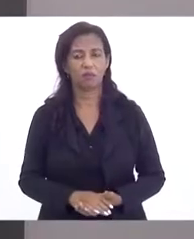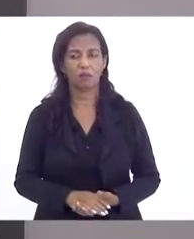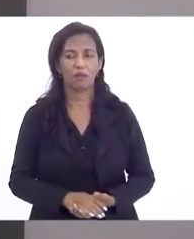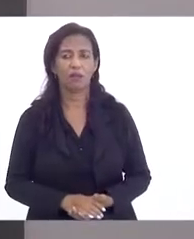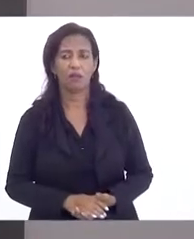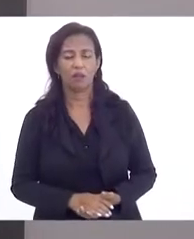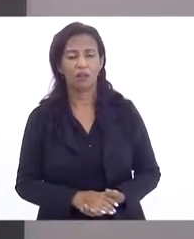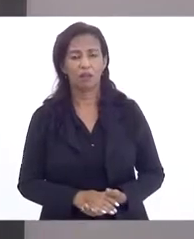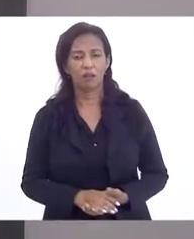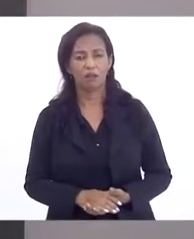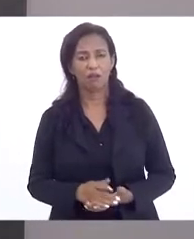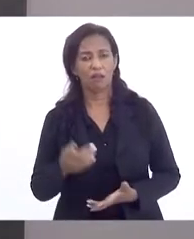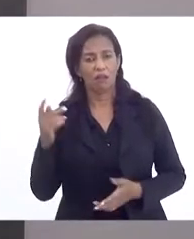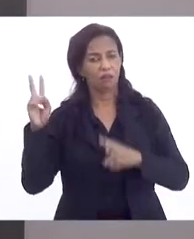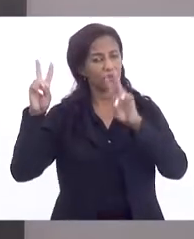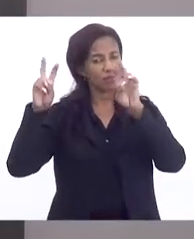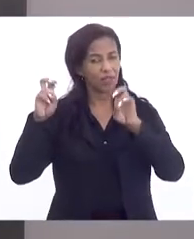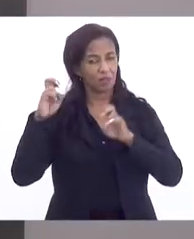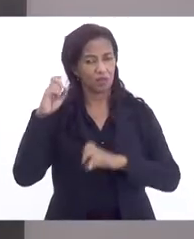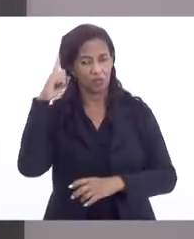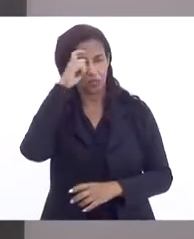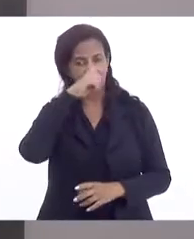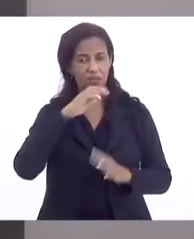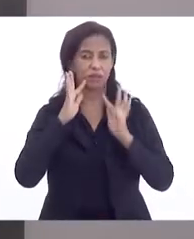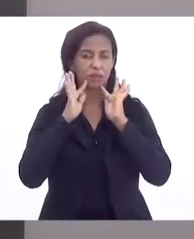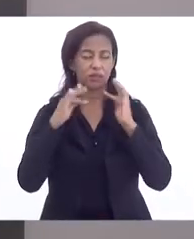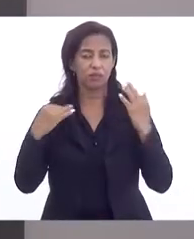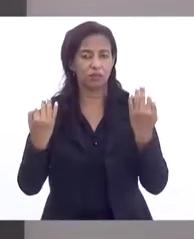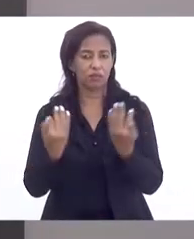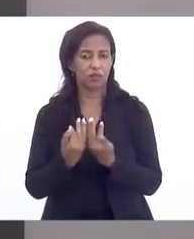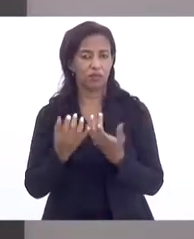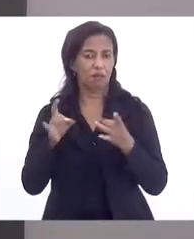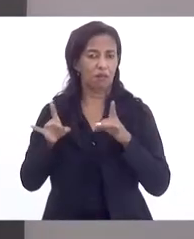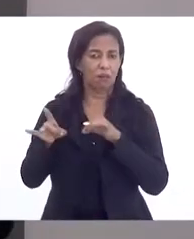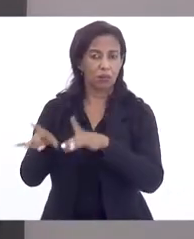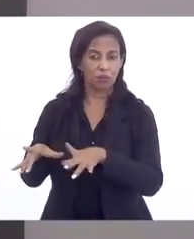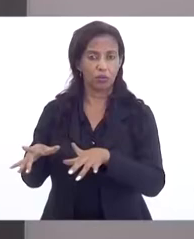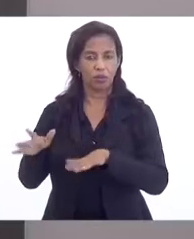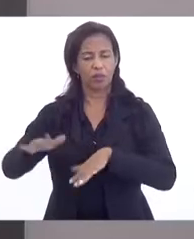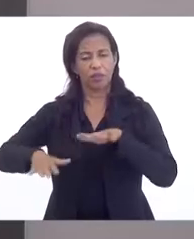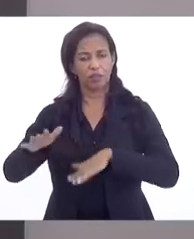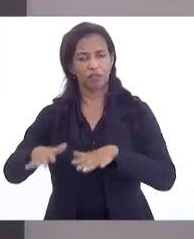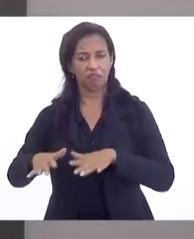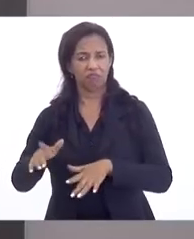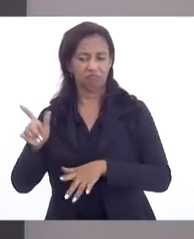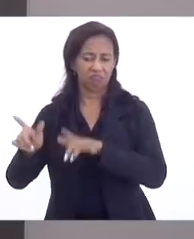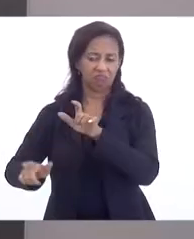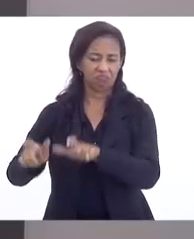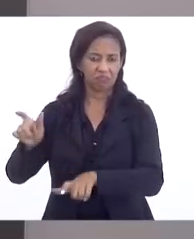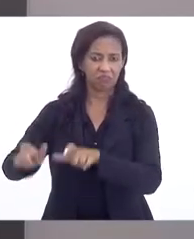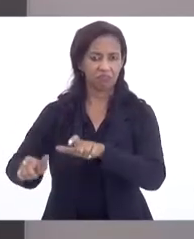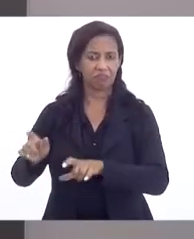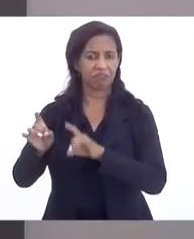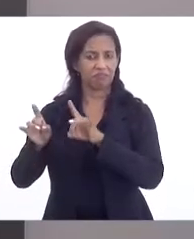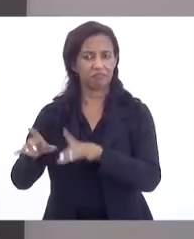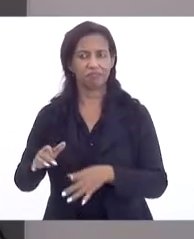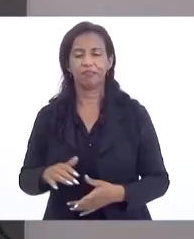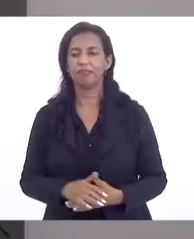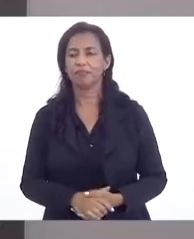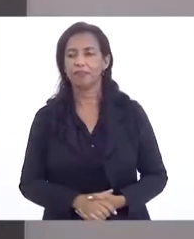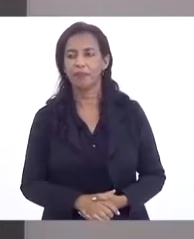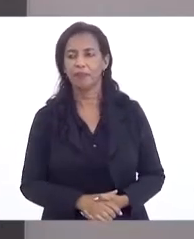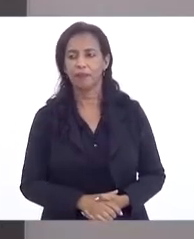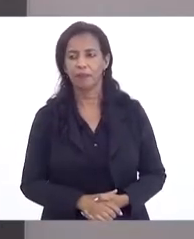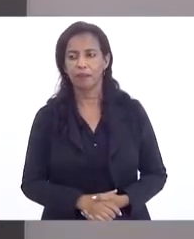muito duro, principalmente para as famílias, né? Que abandonam muitas vezes seus entes que nessas unidades. É